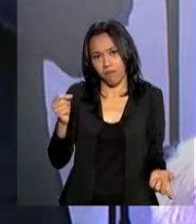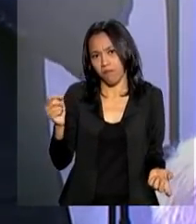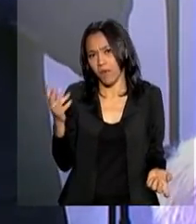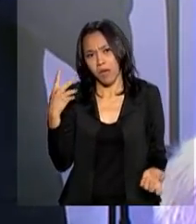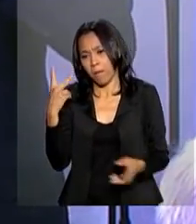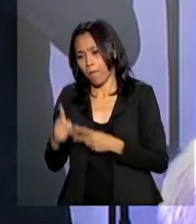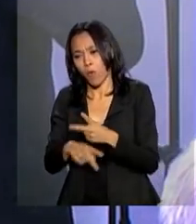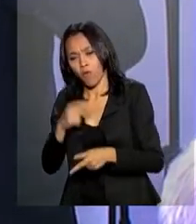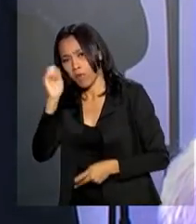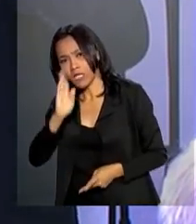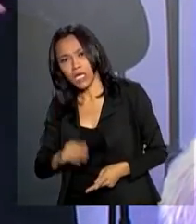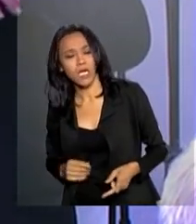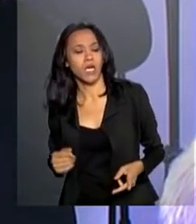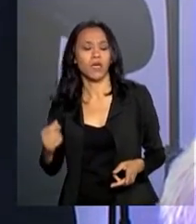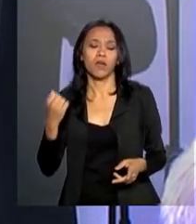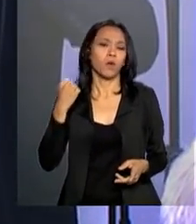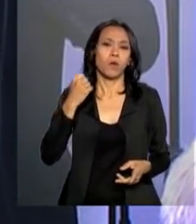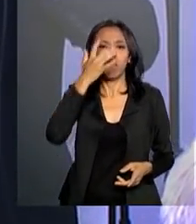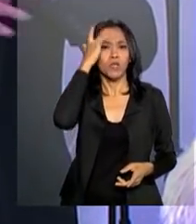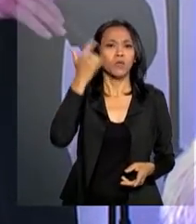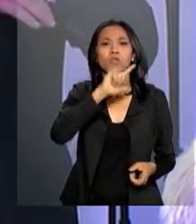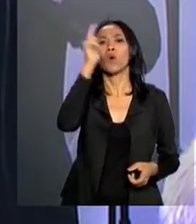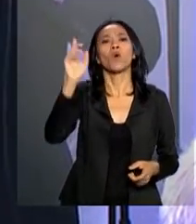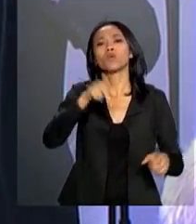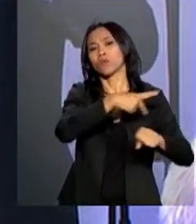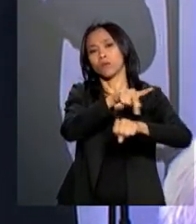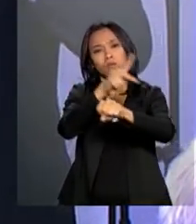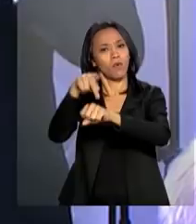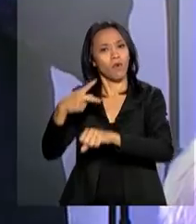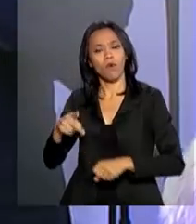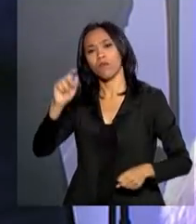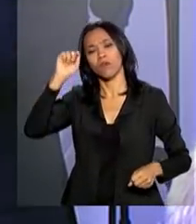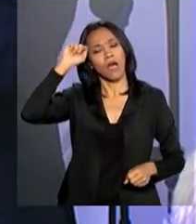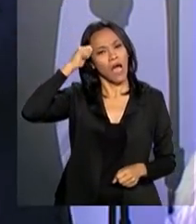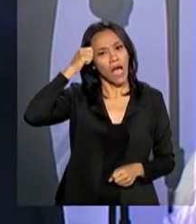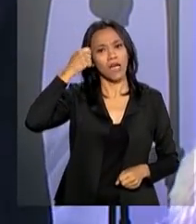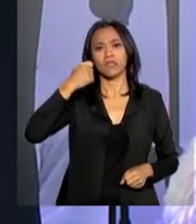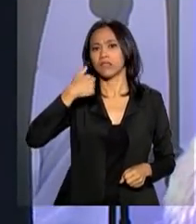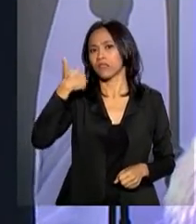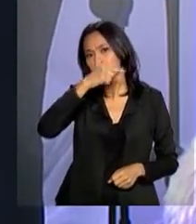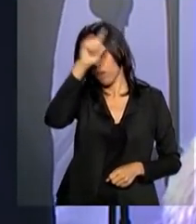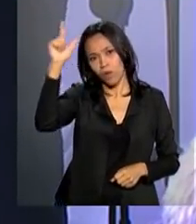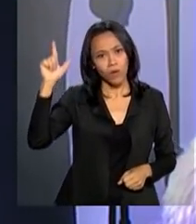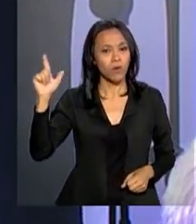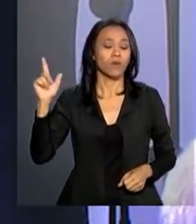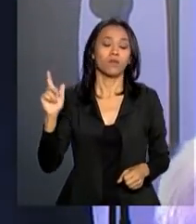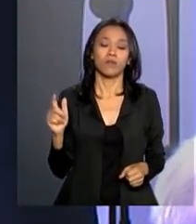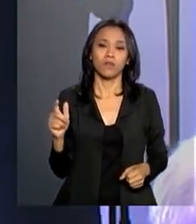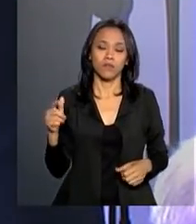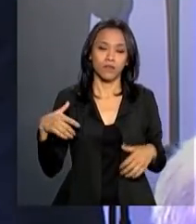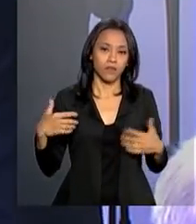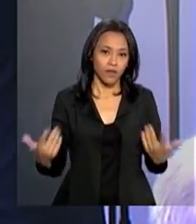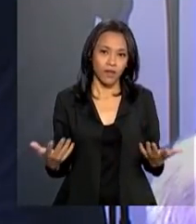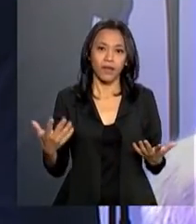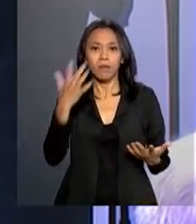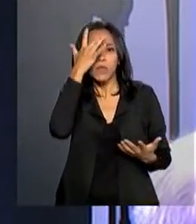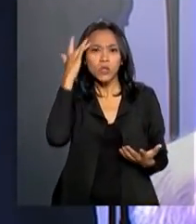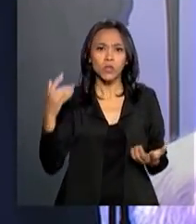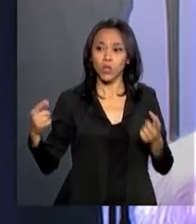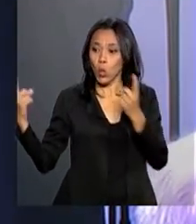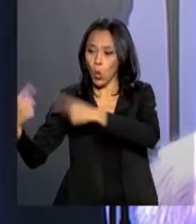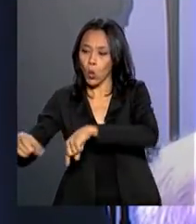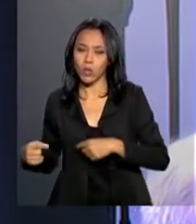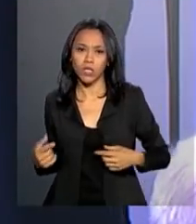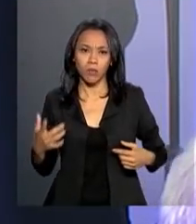brasileiros, estrangeiros, sejam das várias raças, das várias etnias, sejam os que são contra, os que